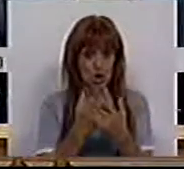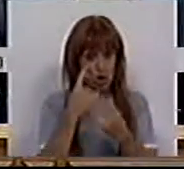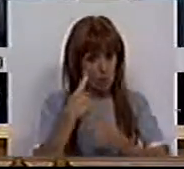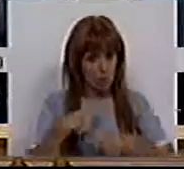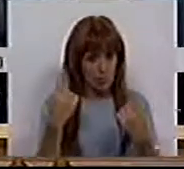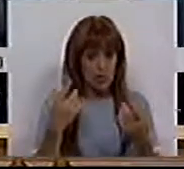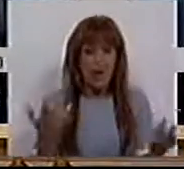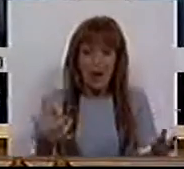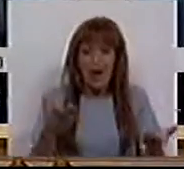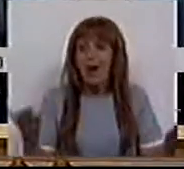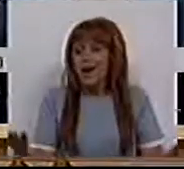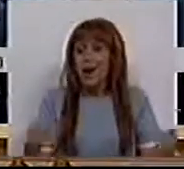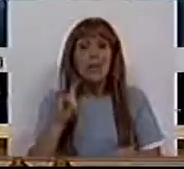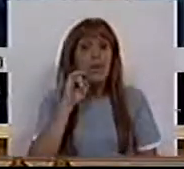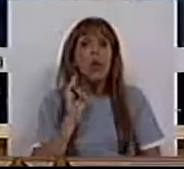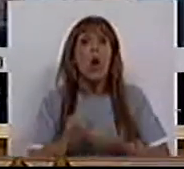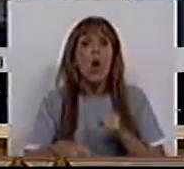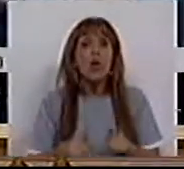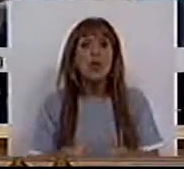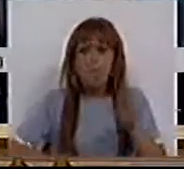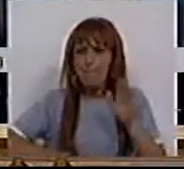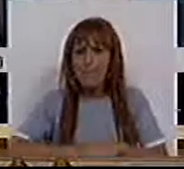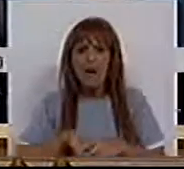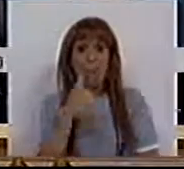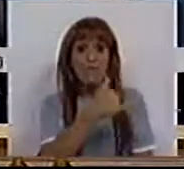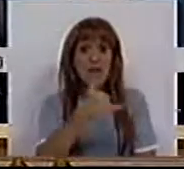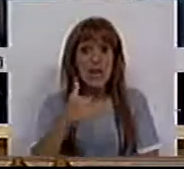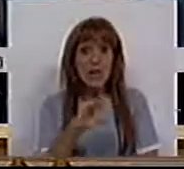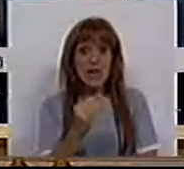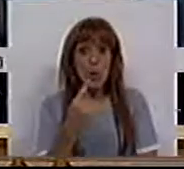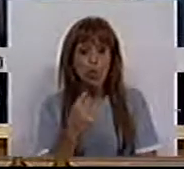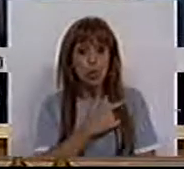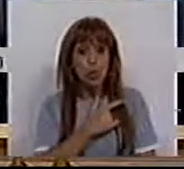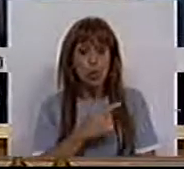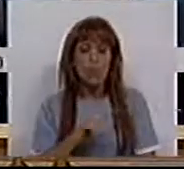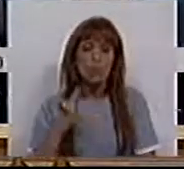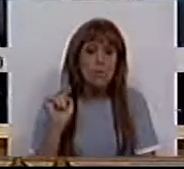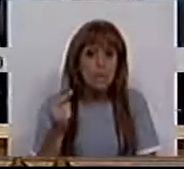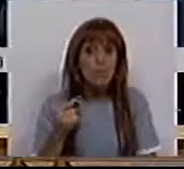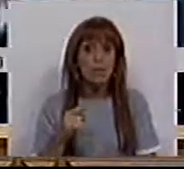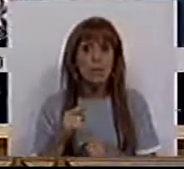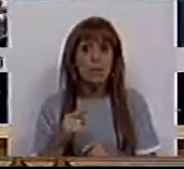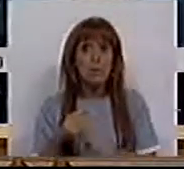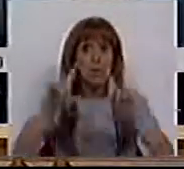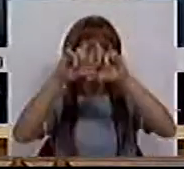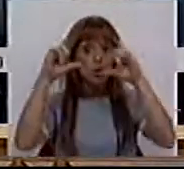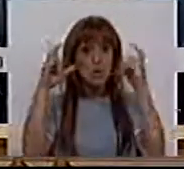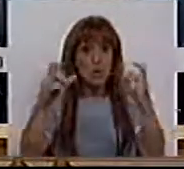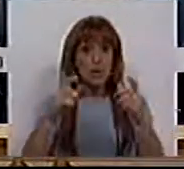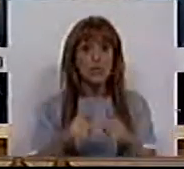pública. E, portanto, aqui estamos a defender um máximo de 22 alunos para o caso do